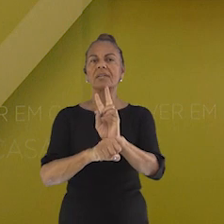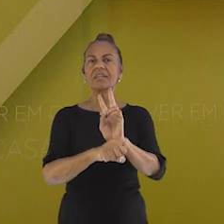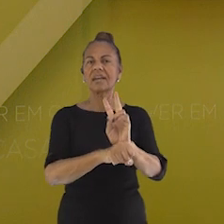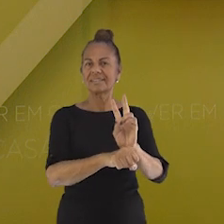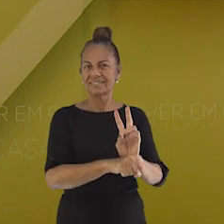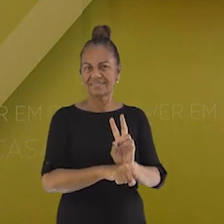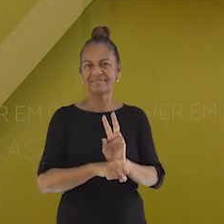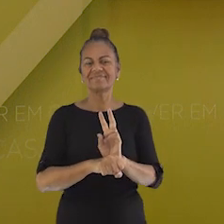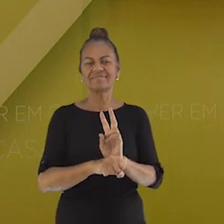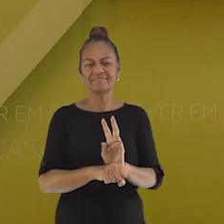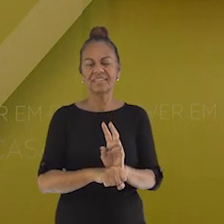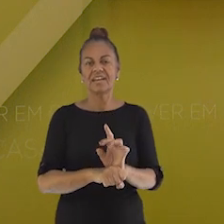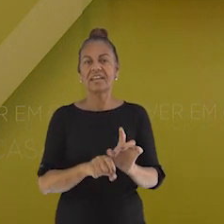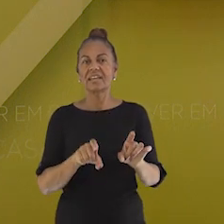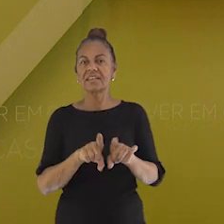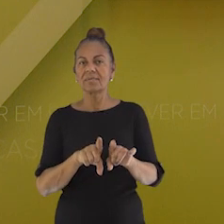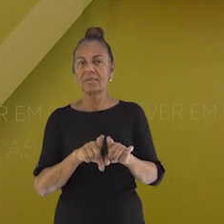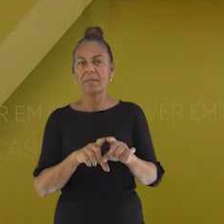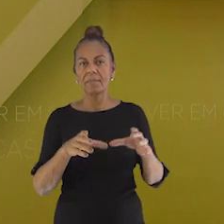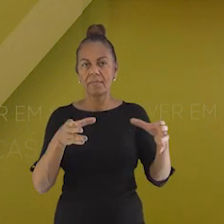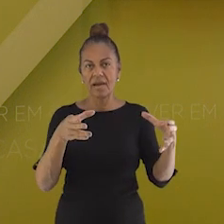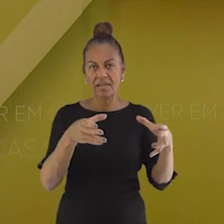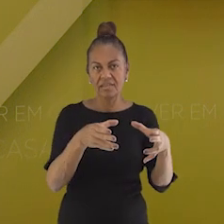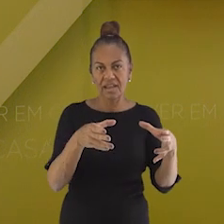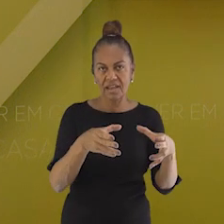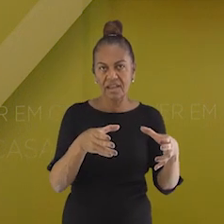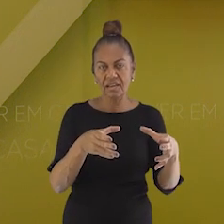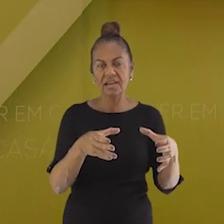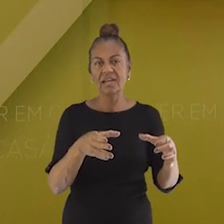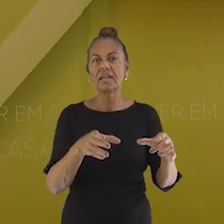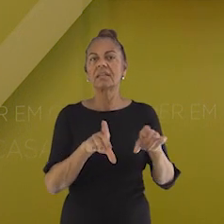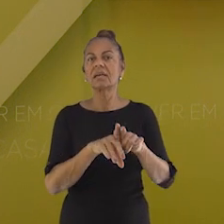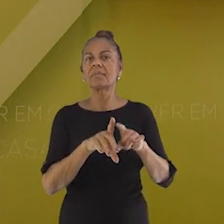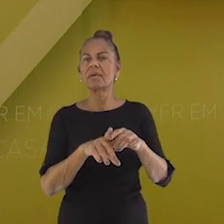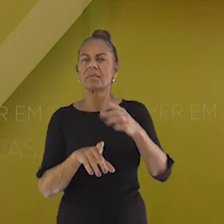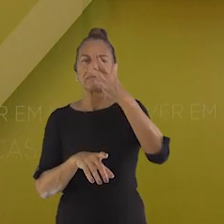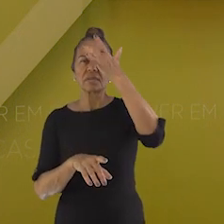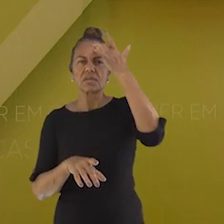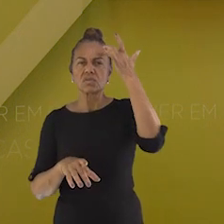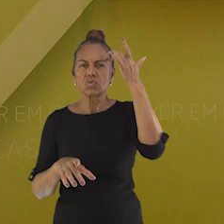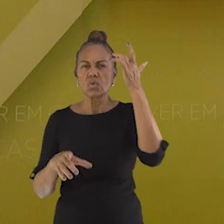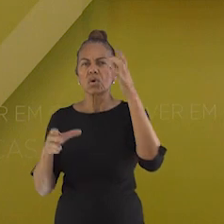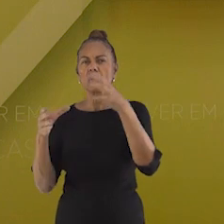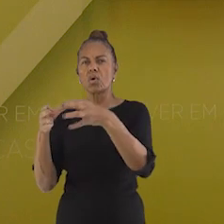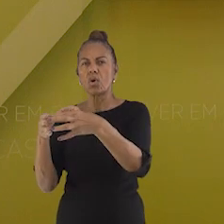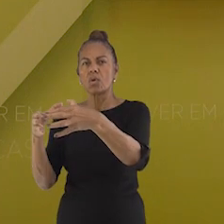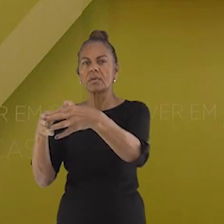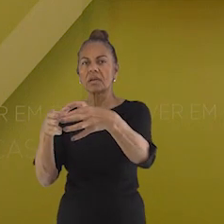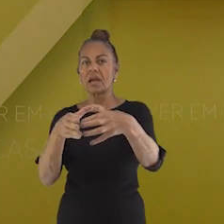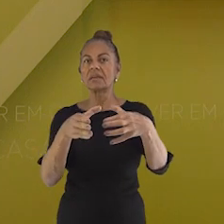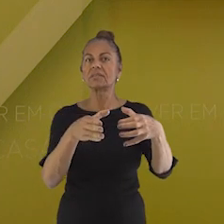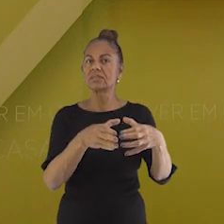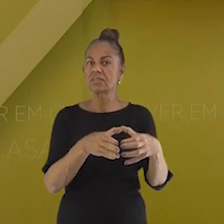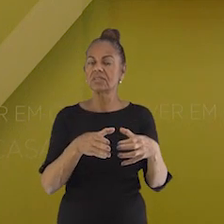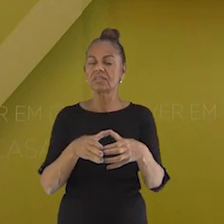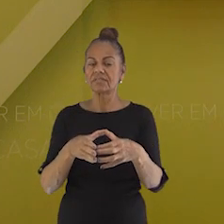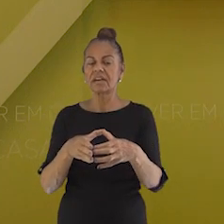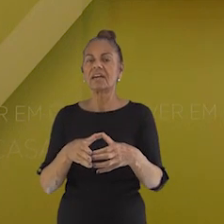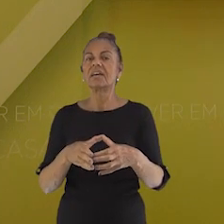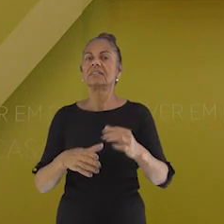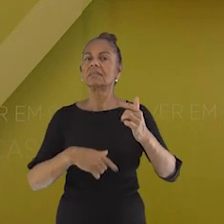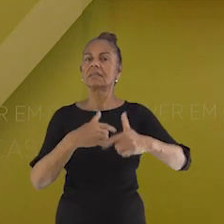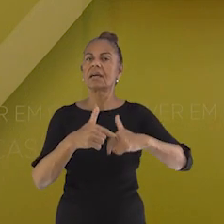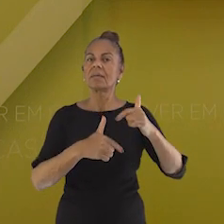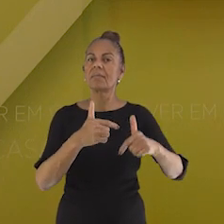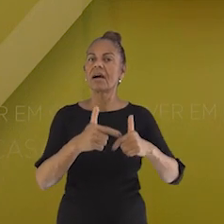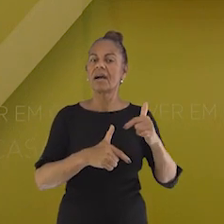patrimônio imaterial. E além das panelas, outras comunidades sobrevivem direta e indiretamente